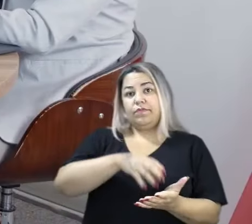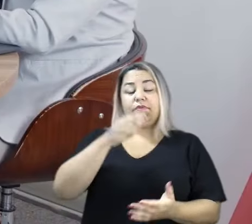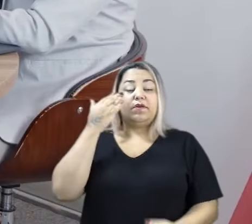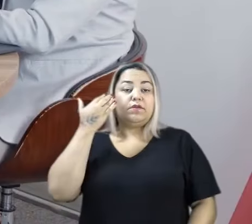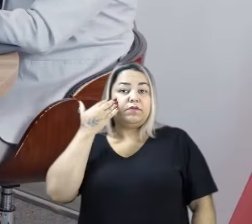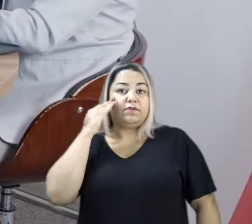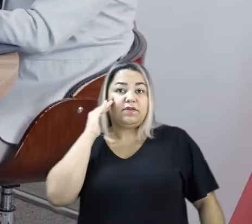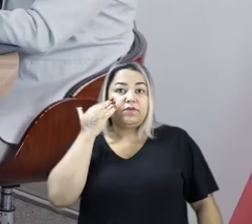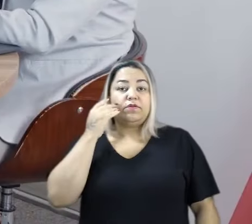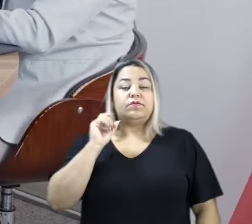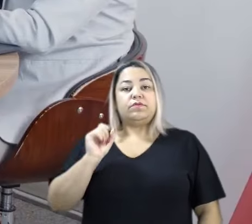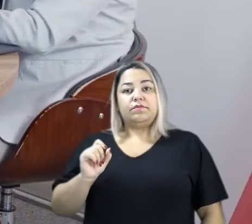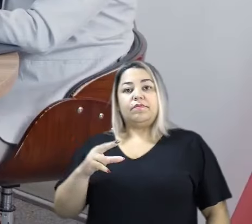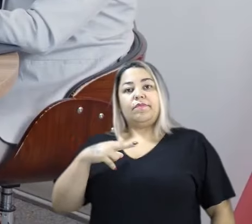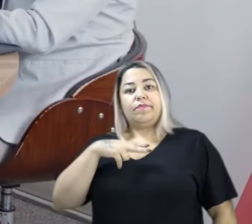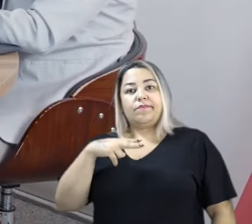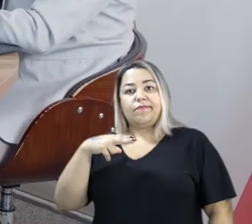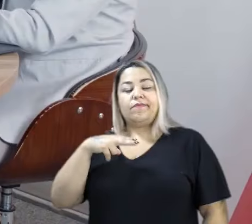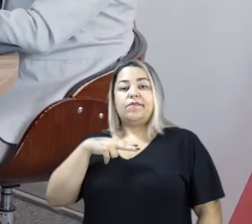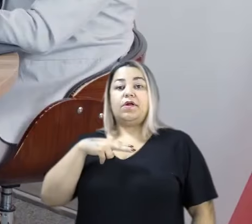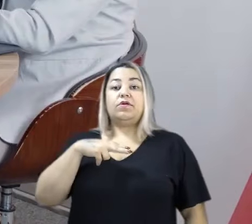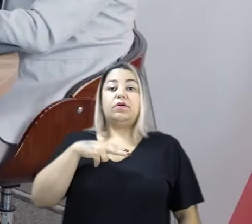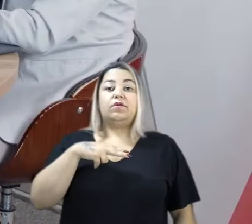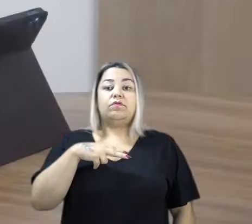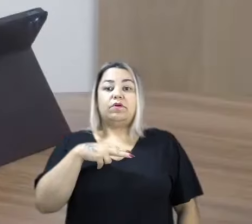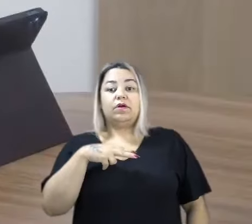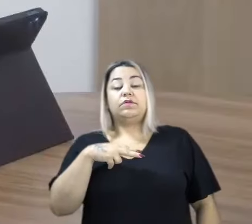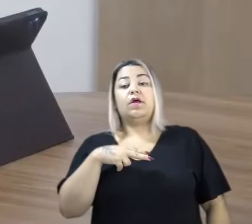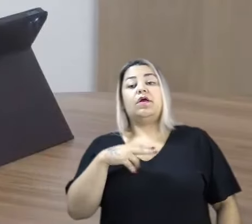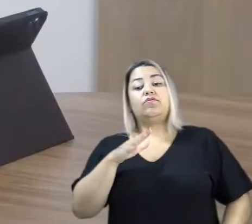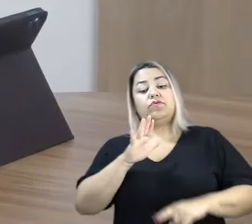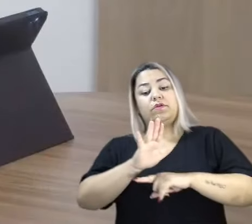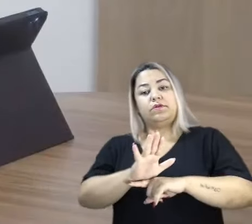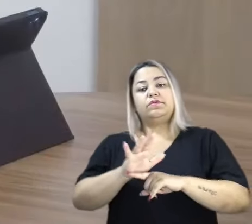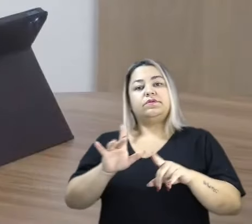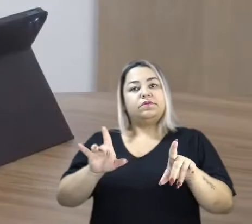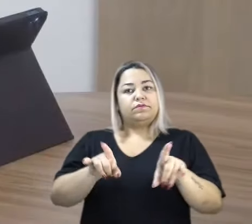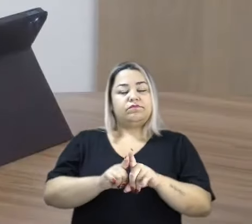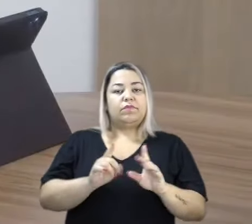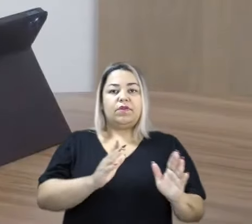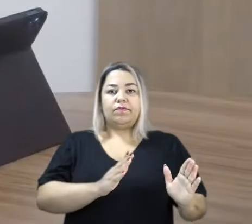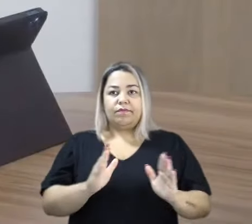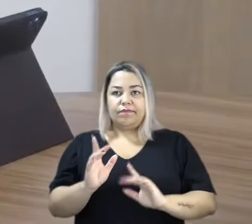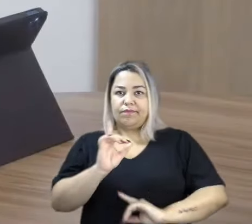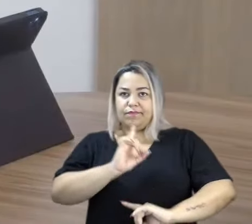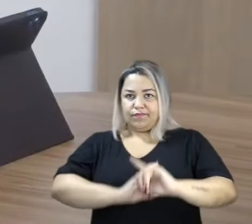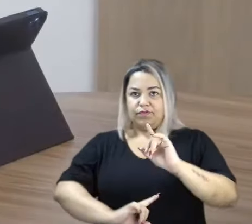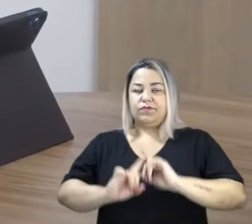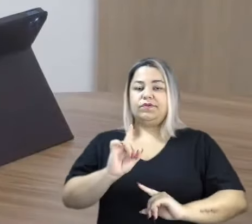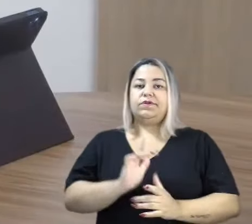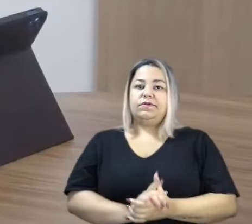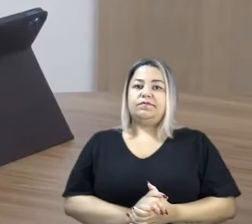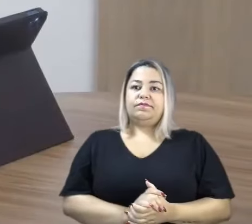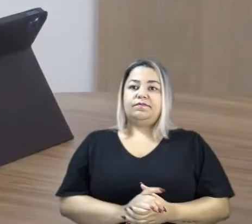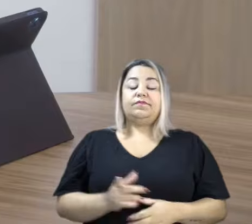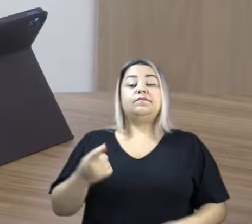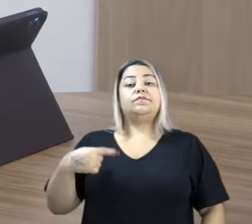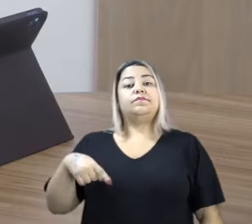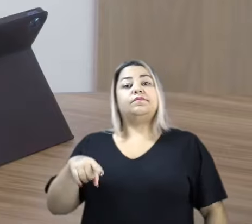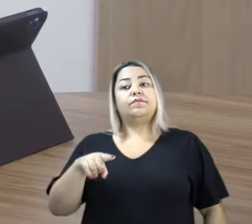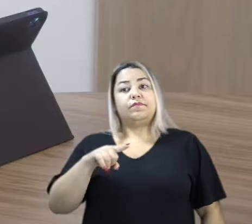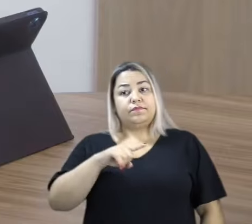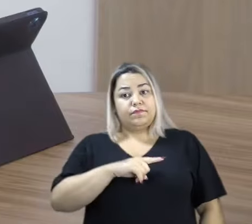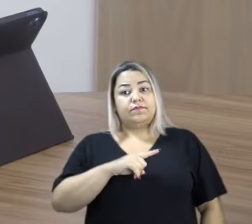compreende, né, suas particularidades, e aí ajudaram nesse processo de construir, né, a nossa Senapi,